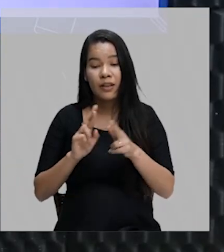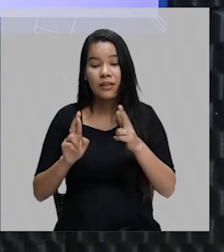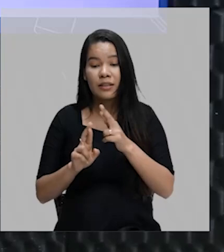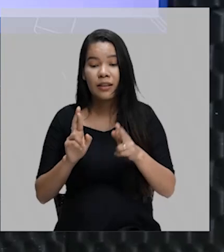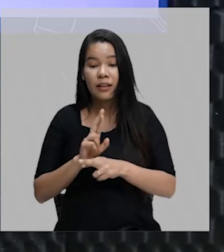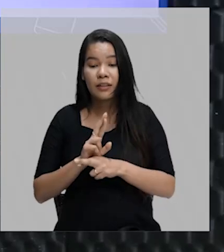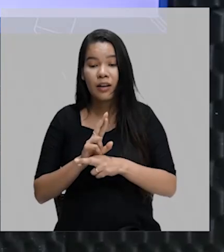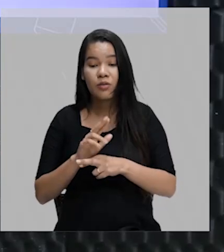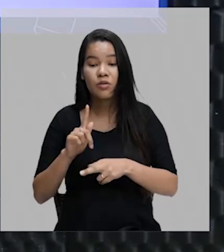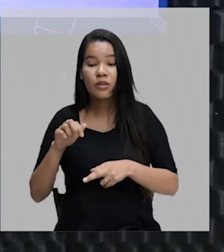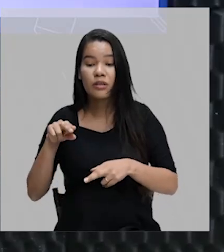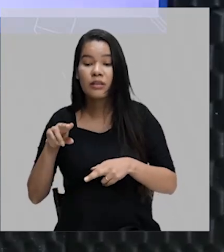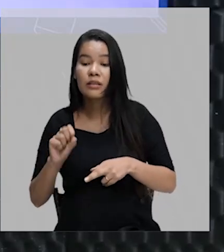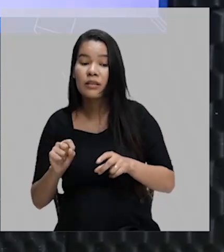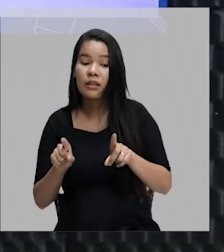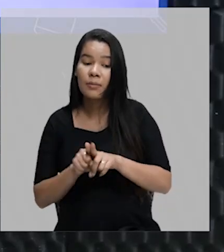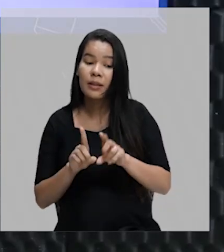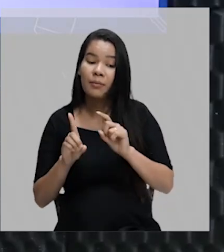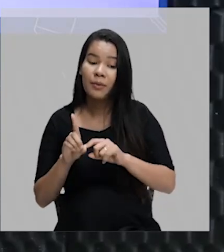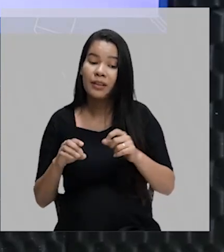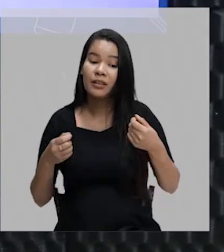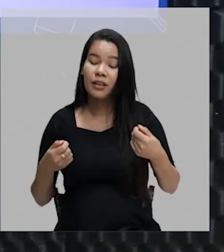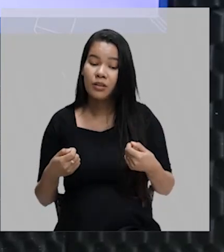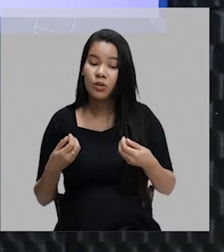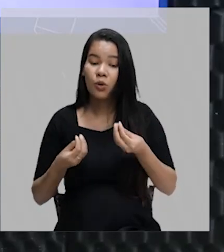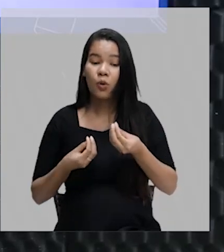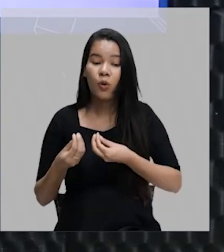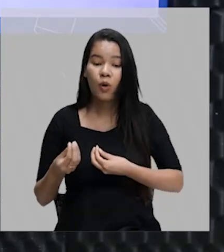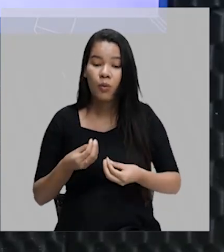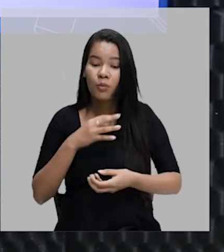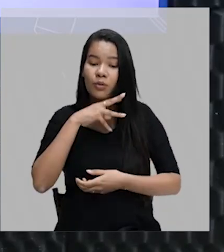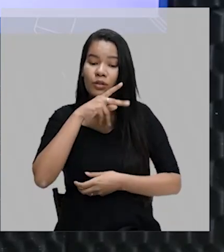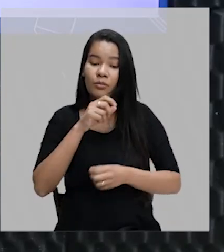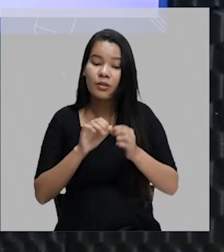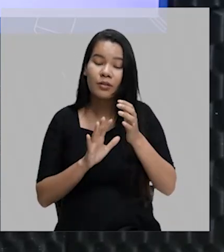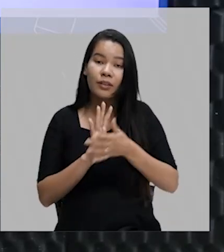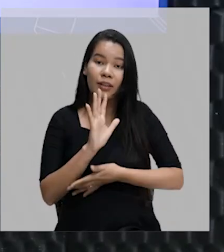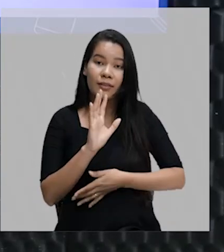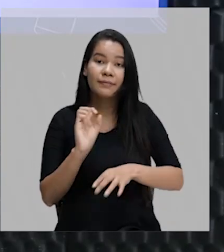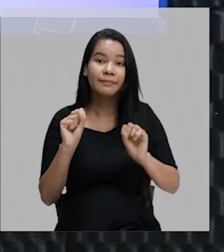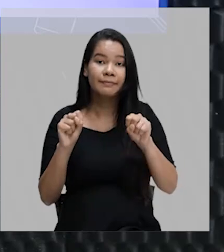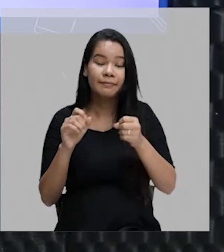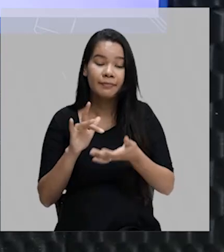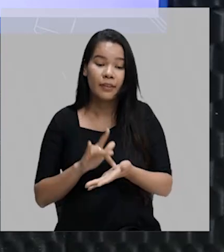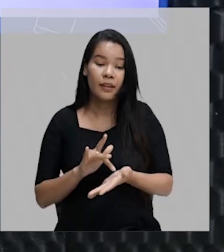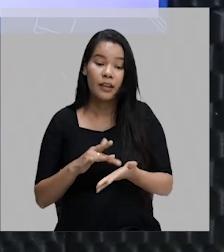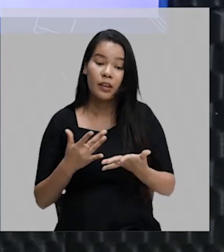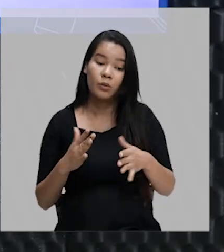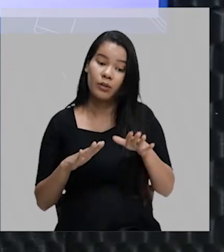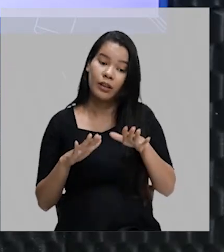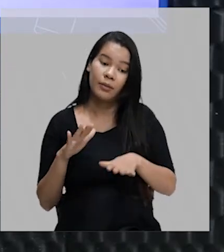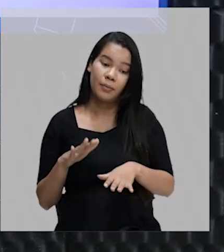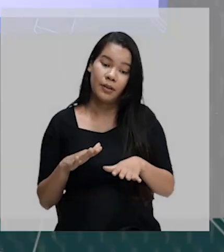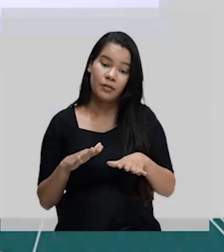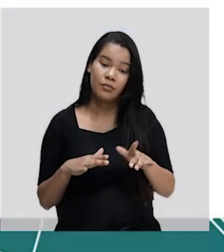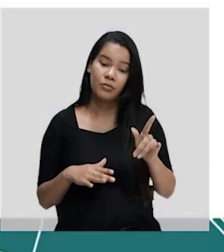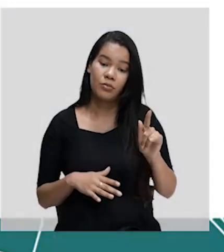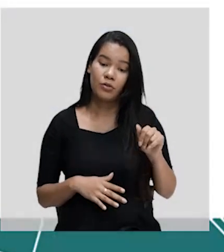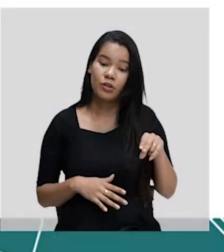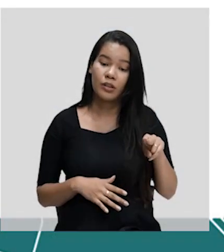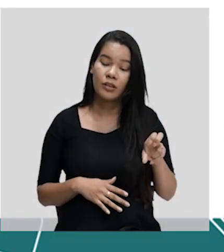muito das condições nas quais os animais são criados. Verdadeiro. Então, depende do